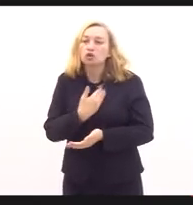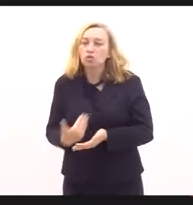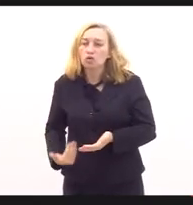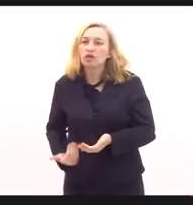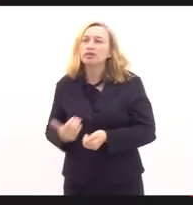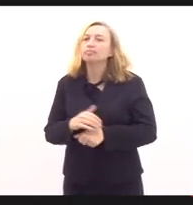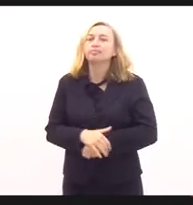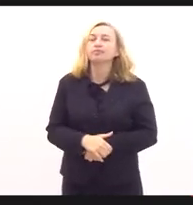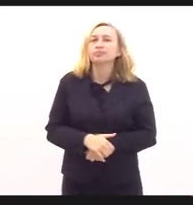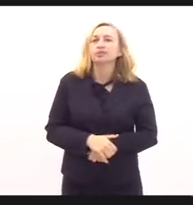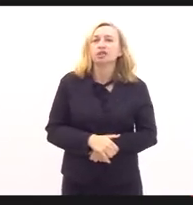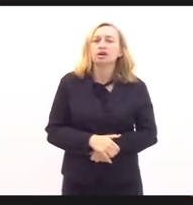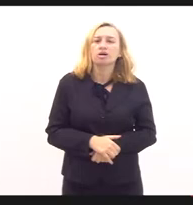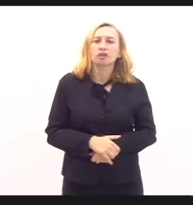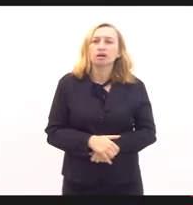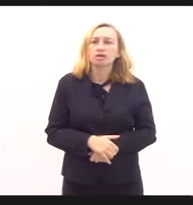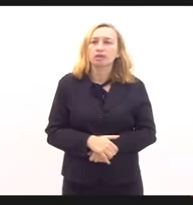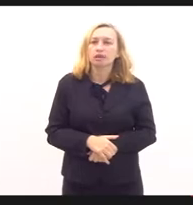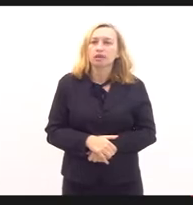tal.